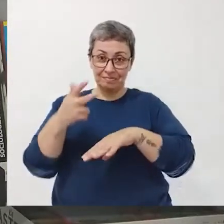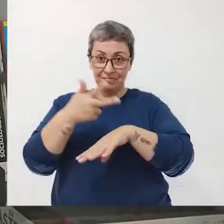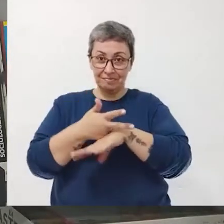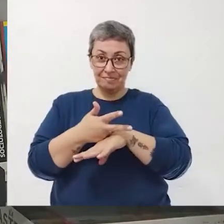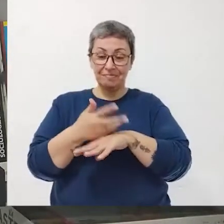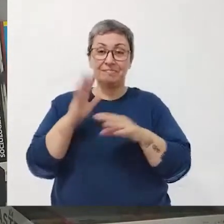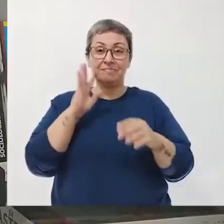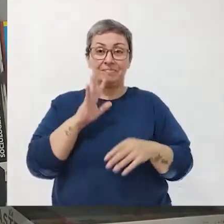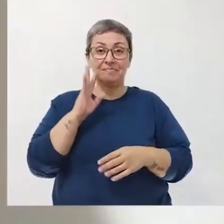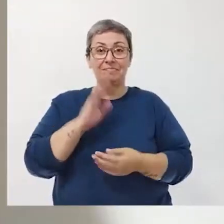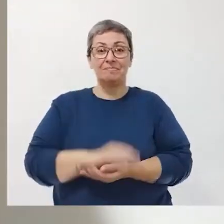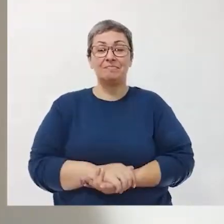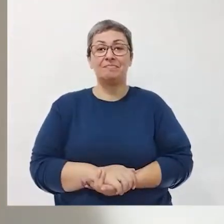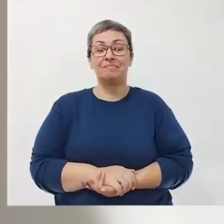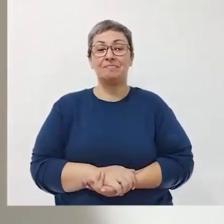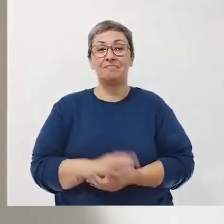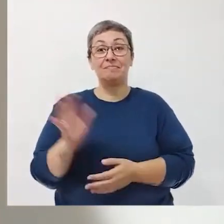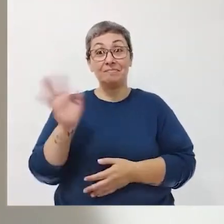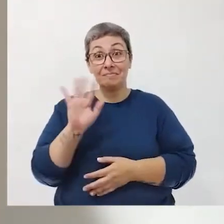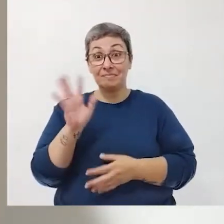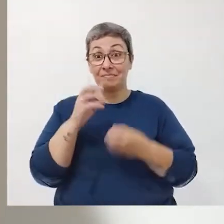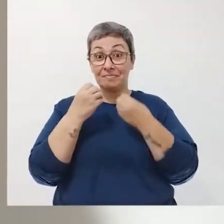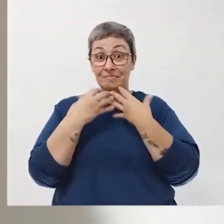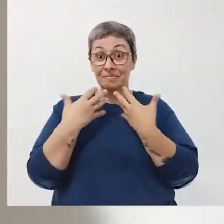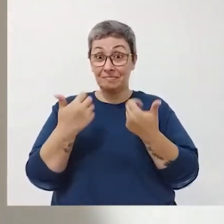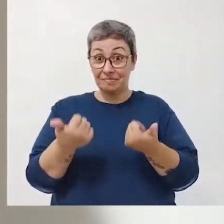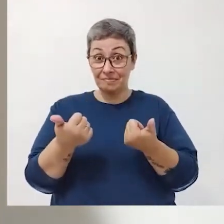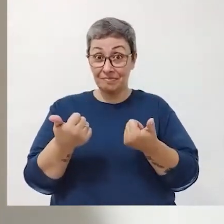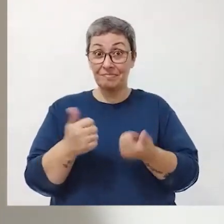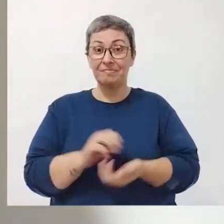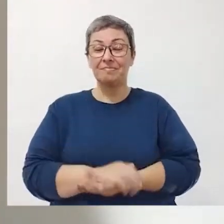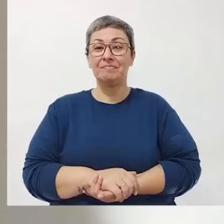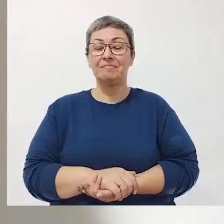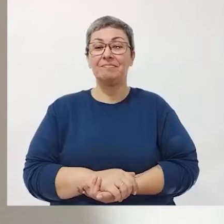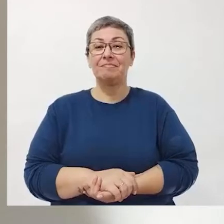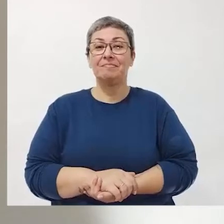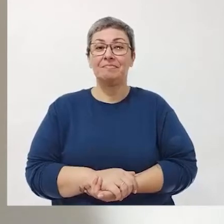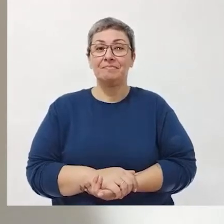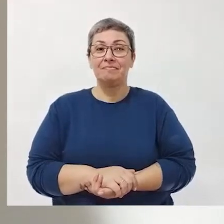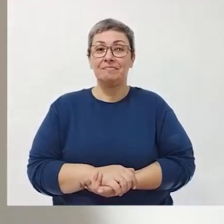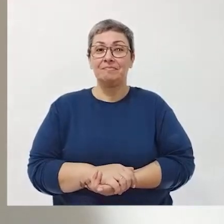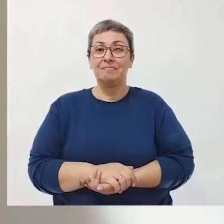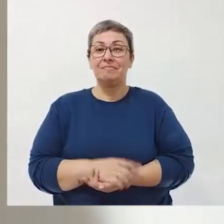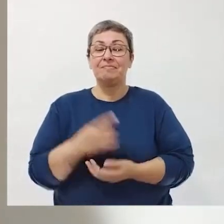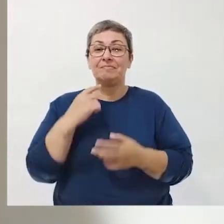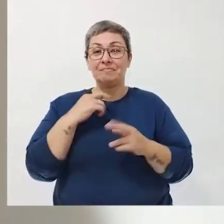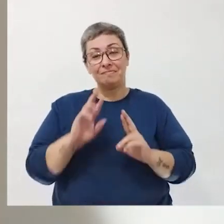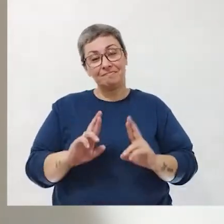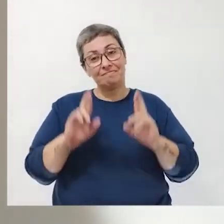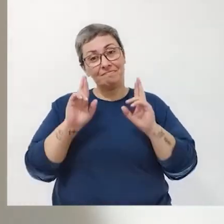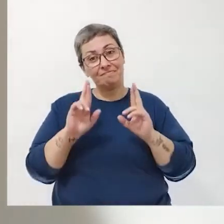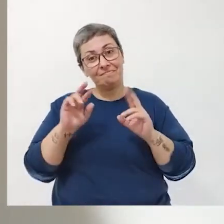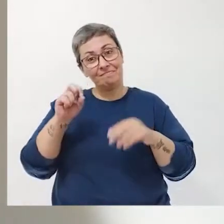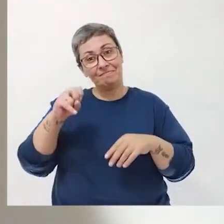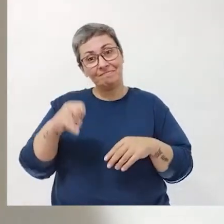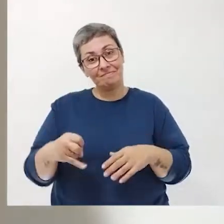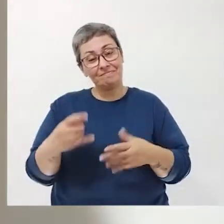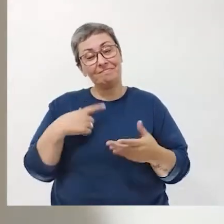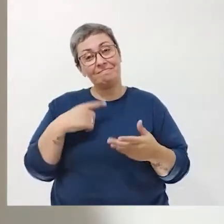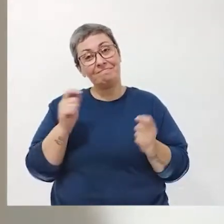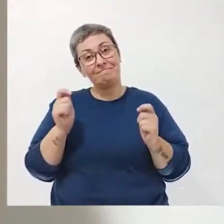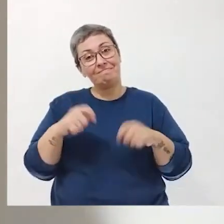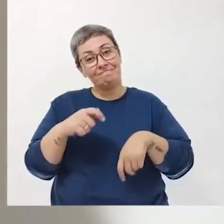bem legais? Oi, gente! Tudo bem com vocês? Espero que sim, na medida